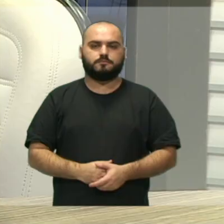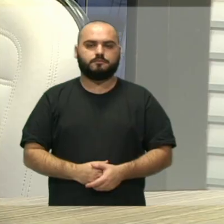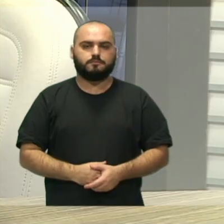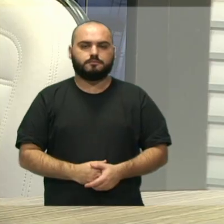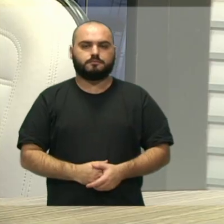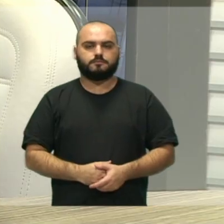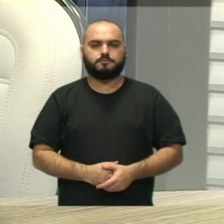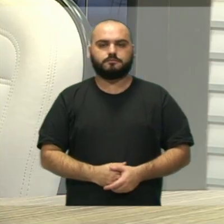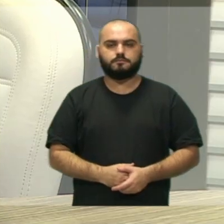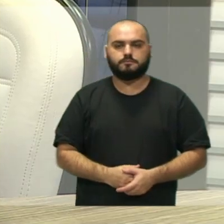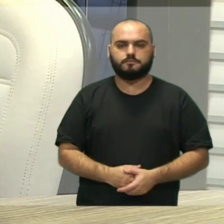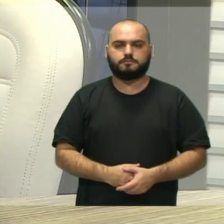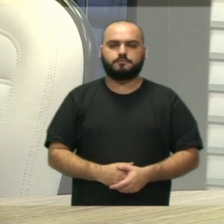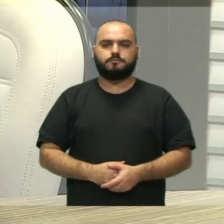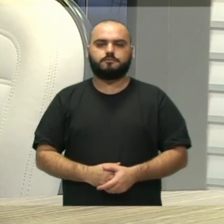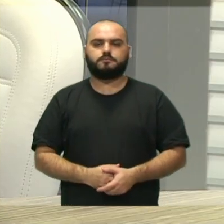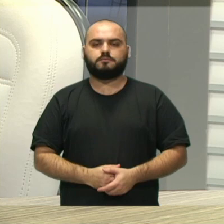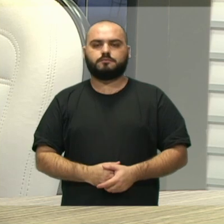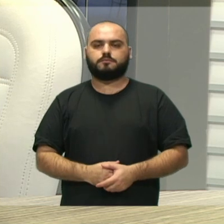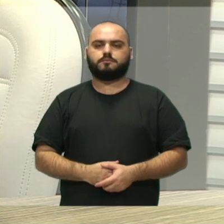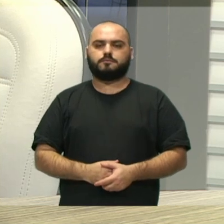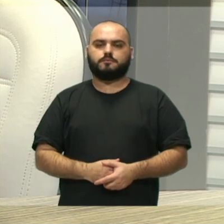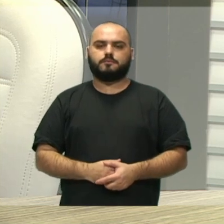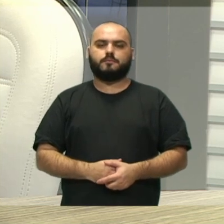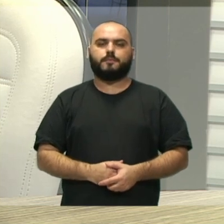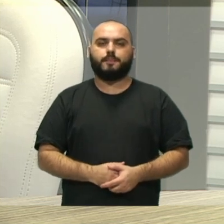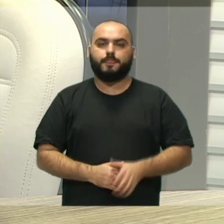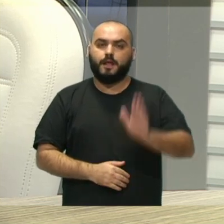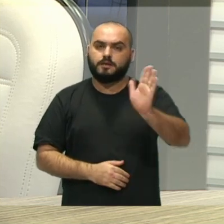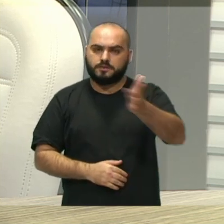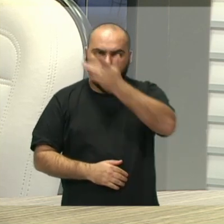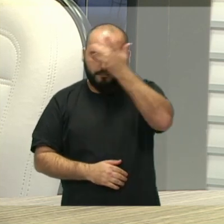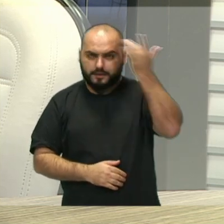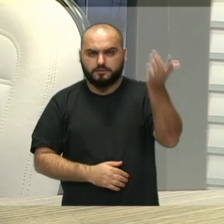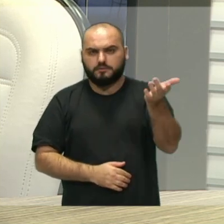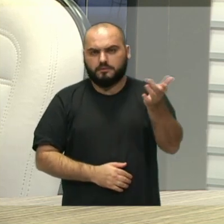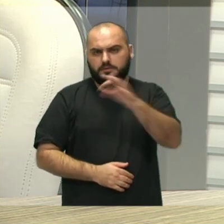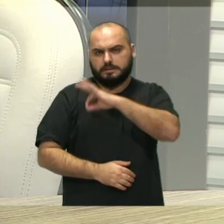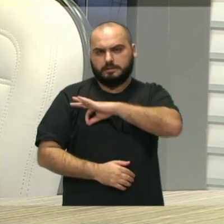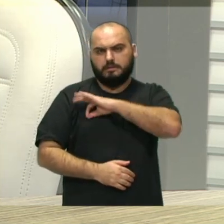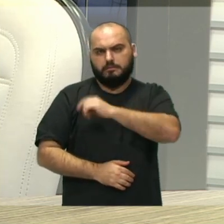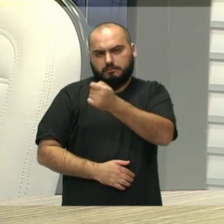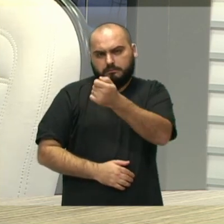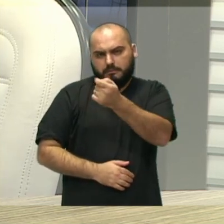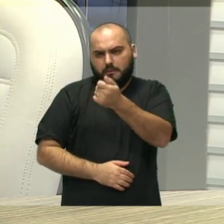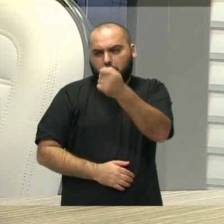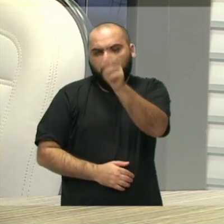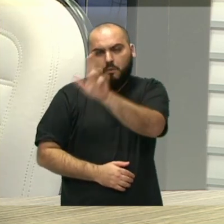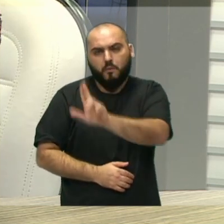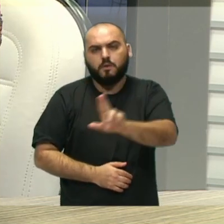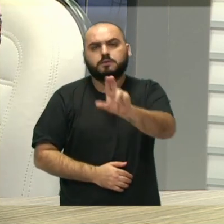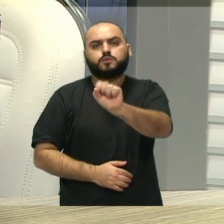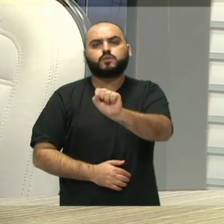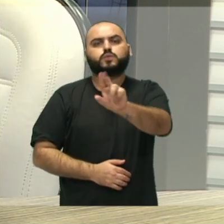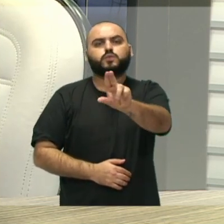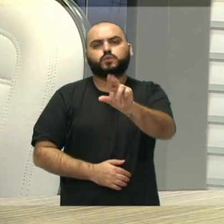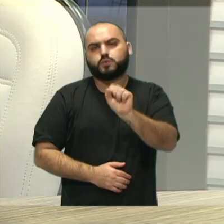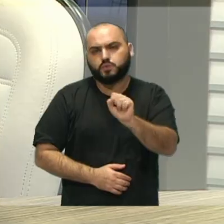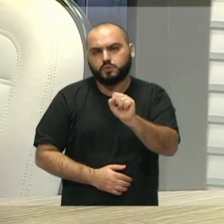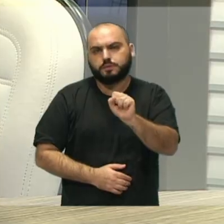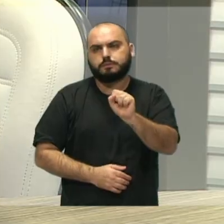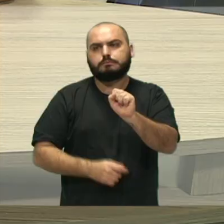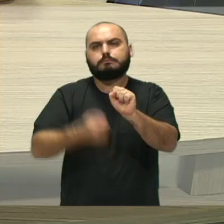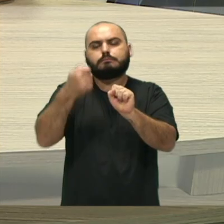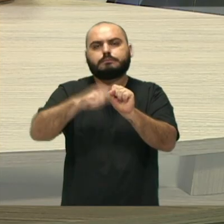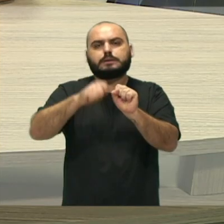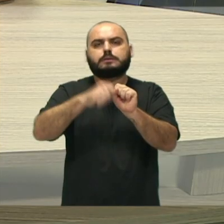como é que é para o cidadão menos favorecido, que tenha que usar o SUS necessariamente, conseguir